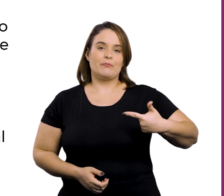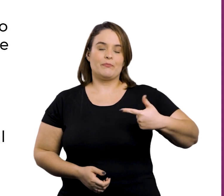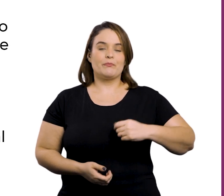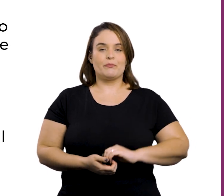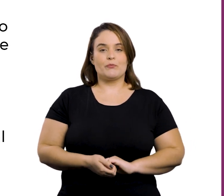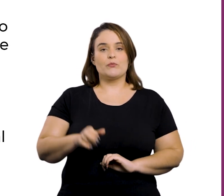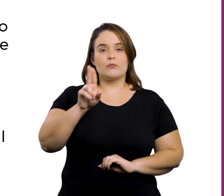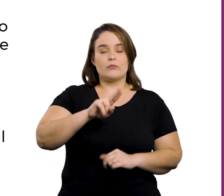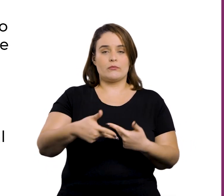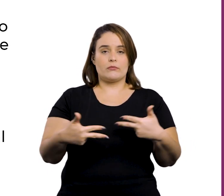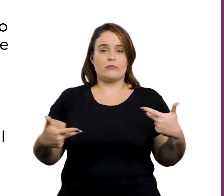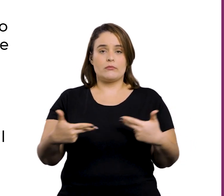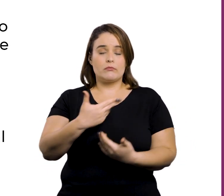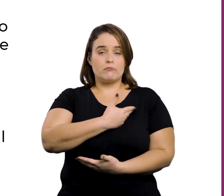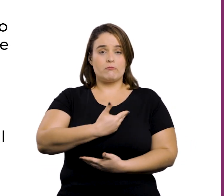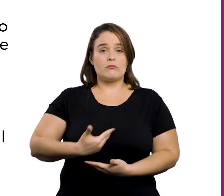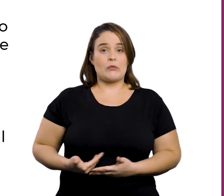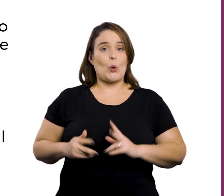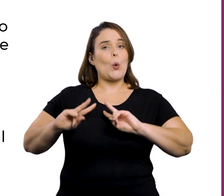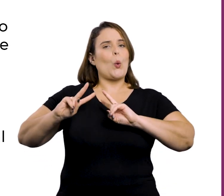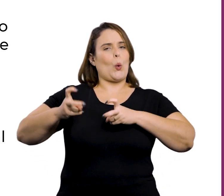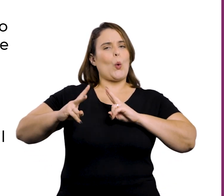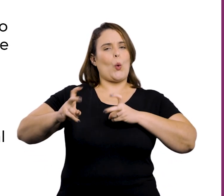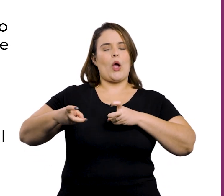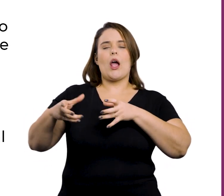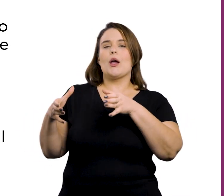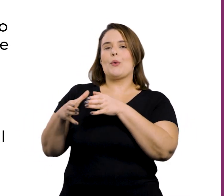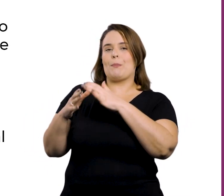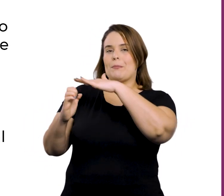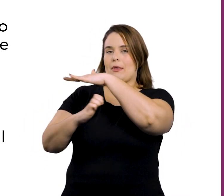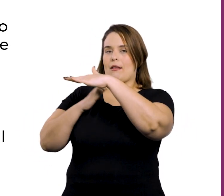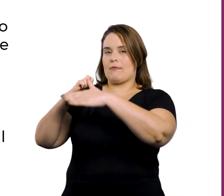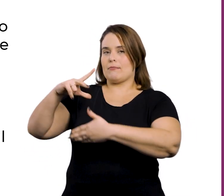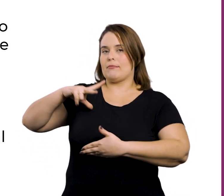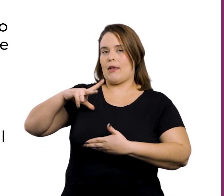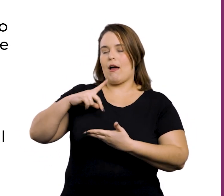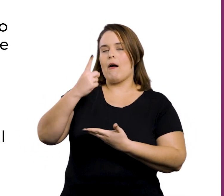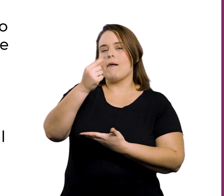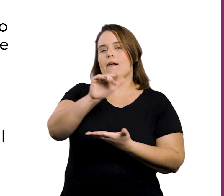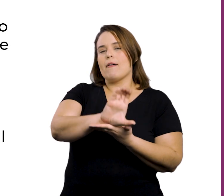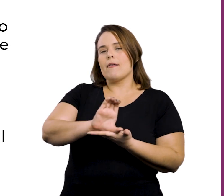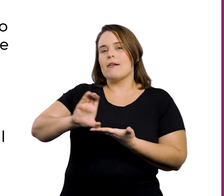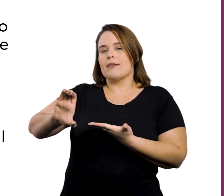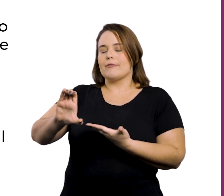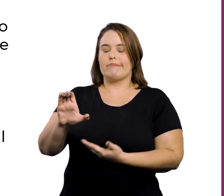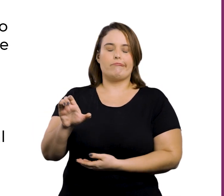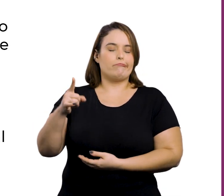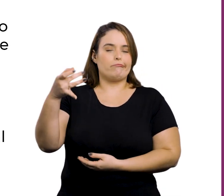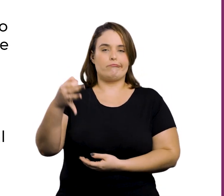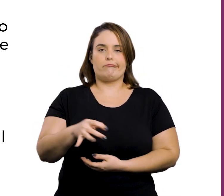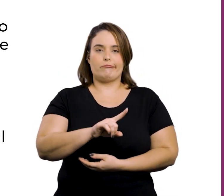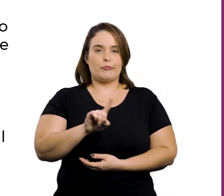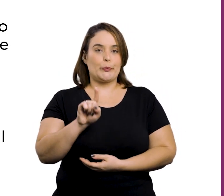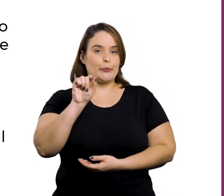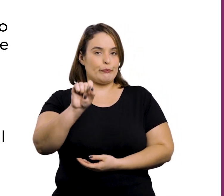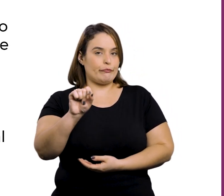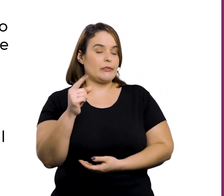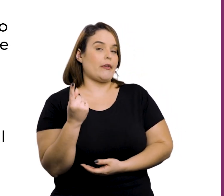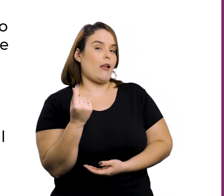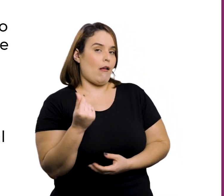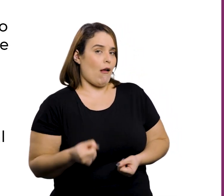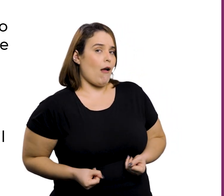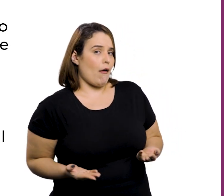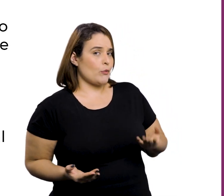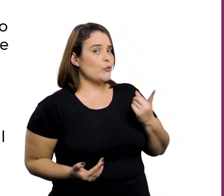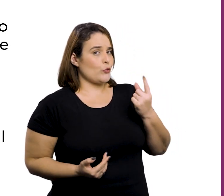2. Utiliza recursos públicos para dar lucro aos grupos empresariais privados, o que também não é eficiente em termos de